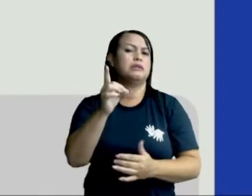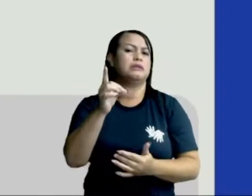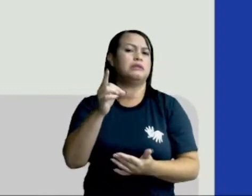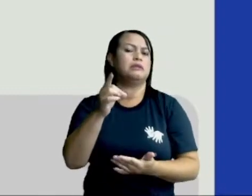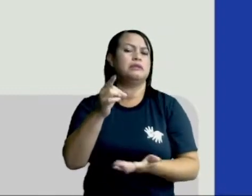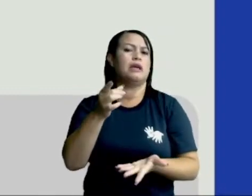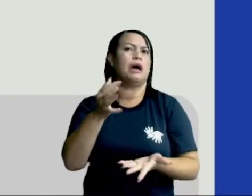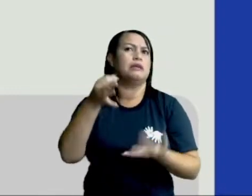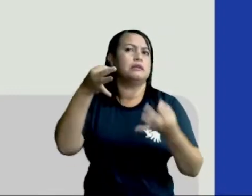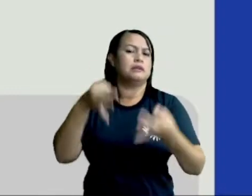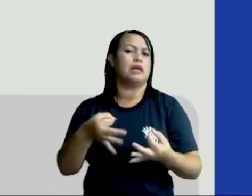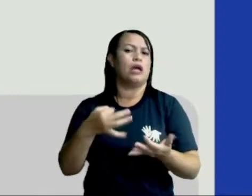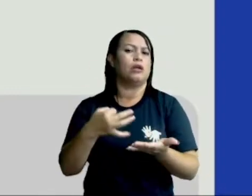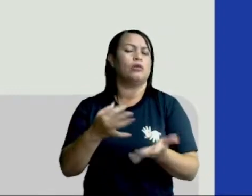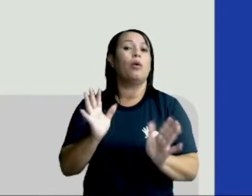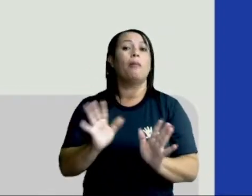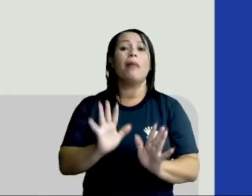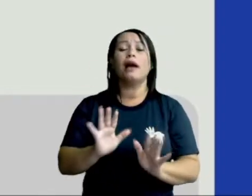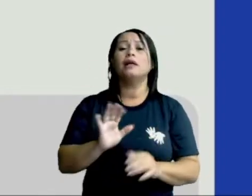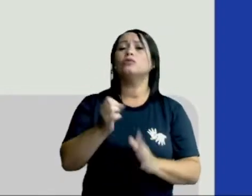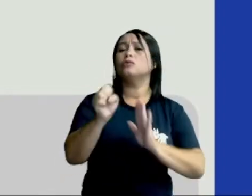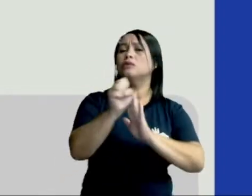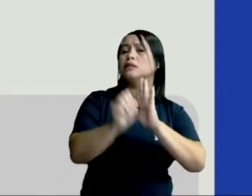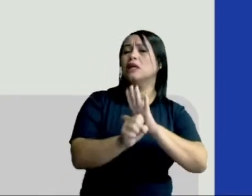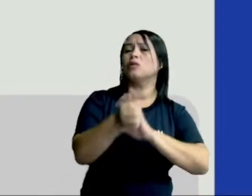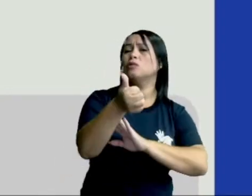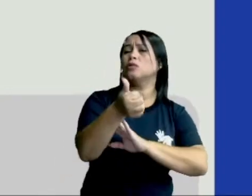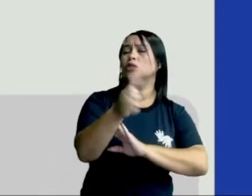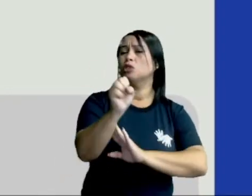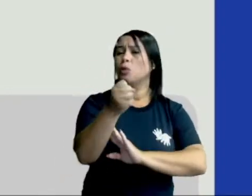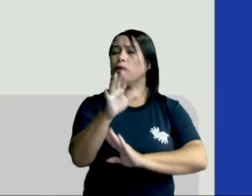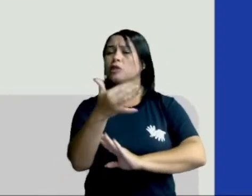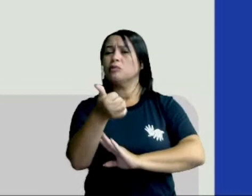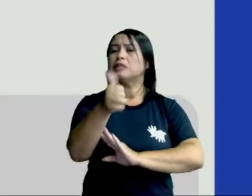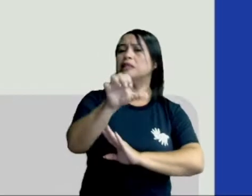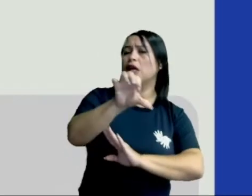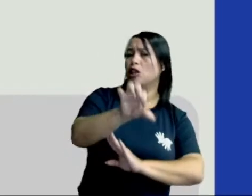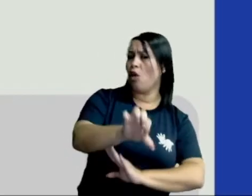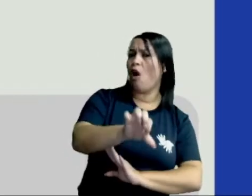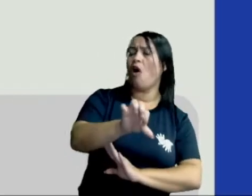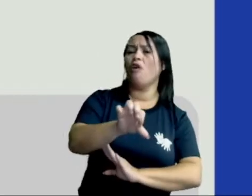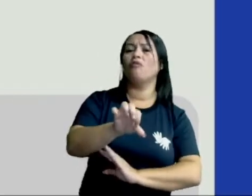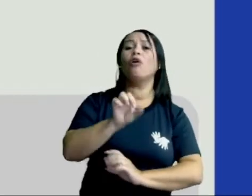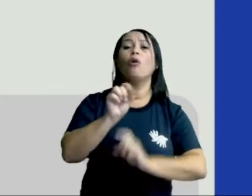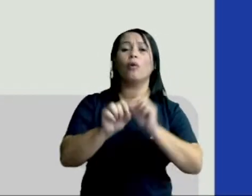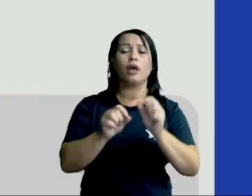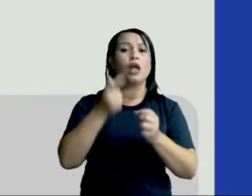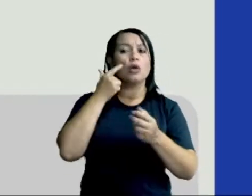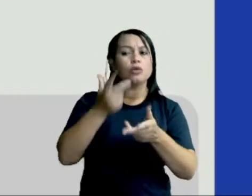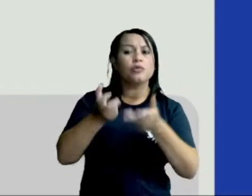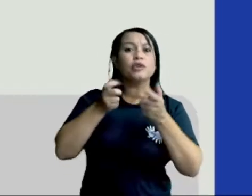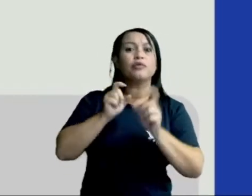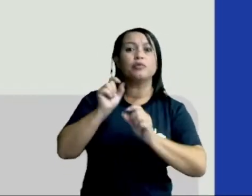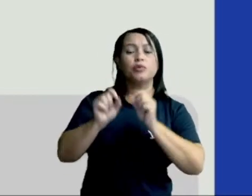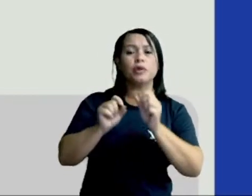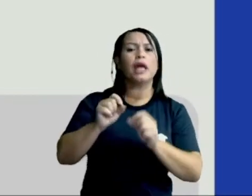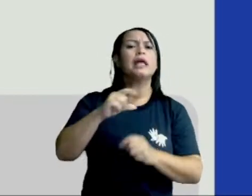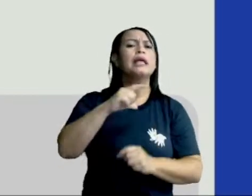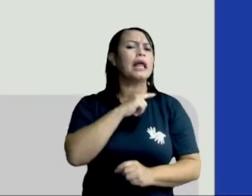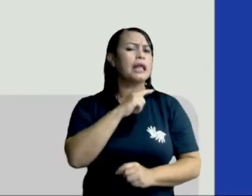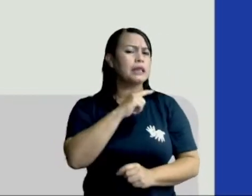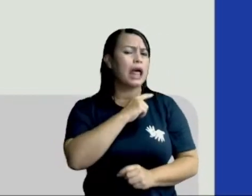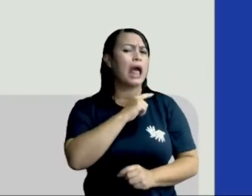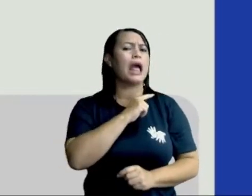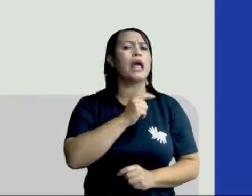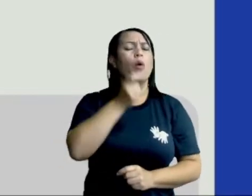precisamente, mas século XVIII a gente vê, mas precisamente no século XIX, a gente observa que eles